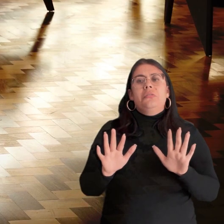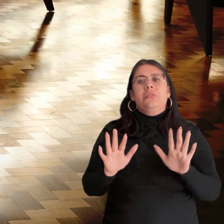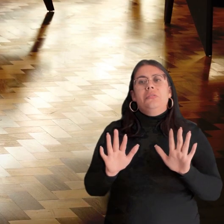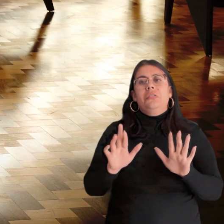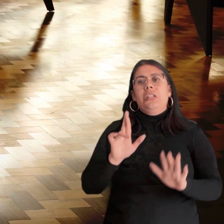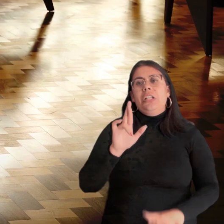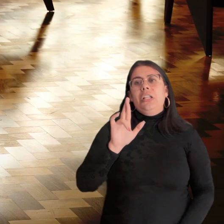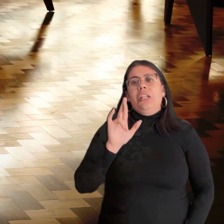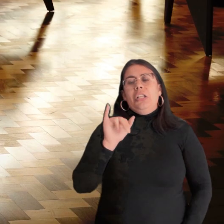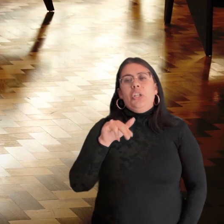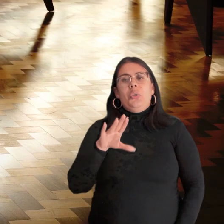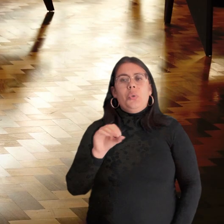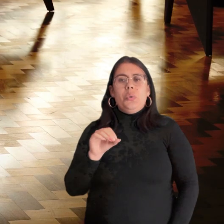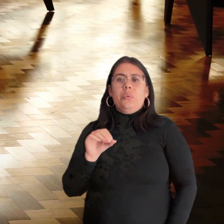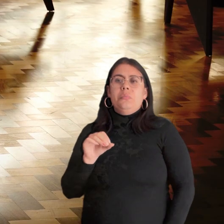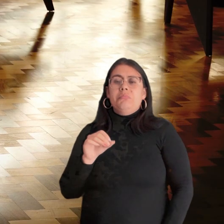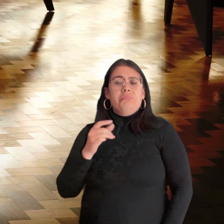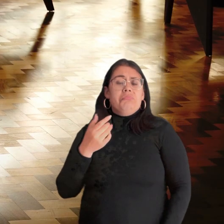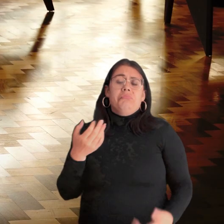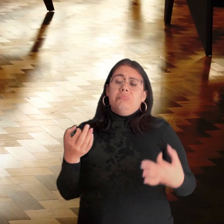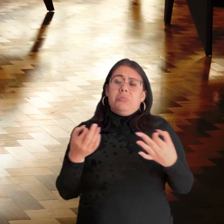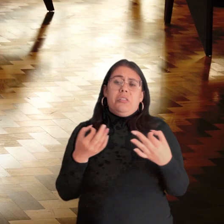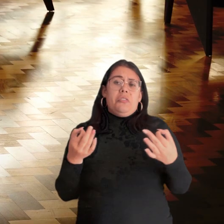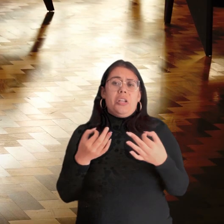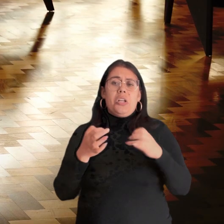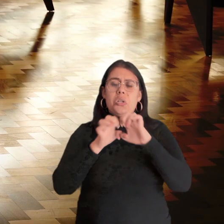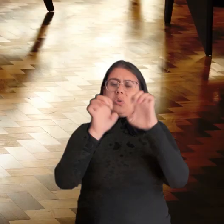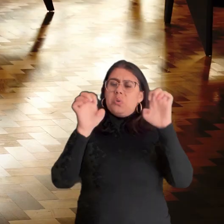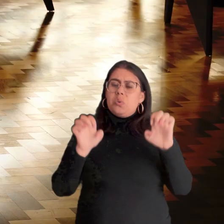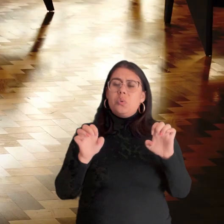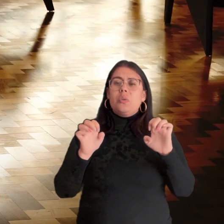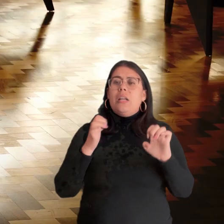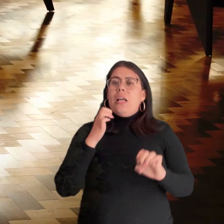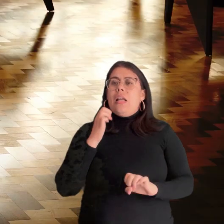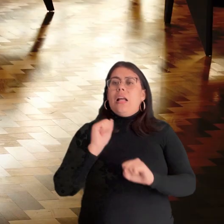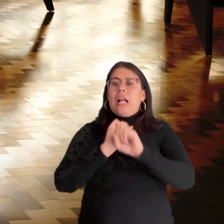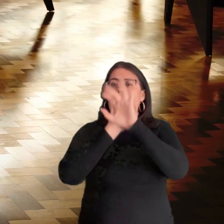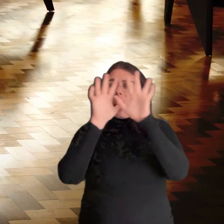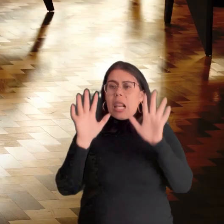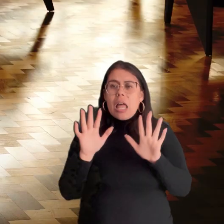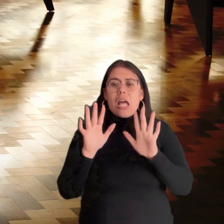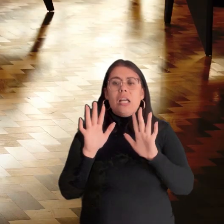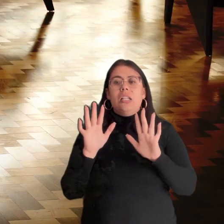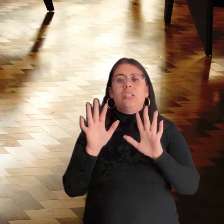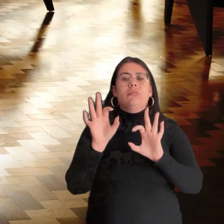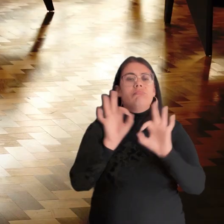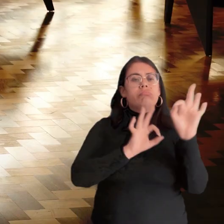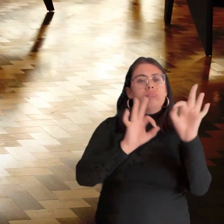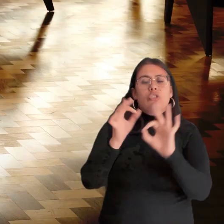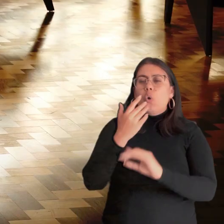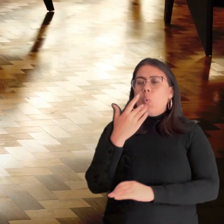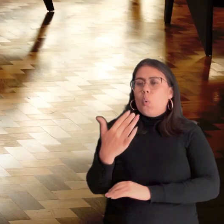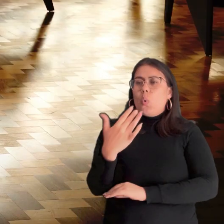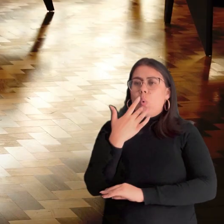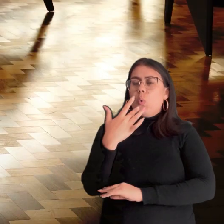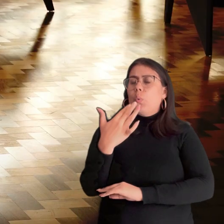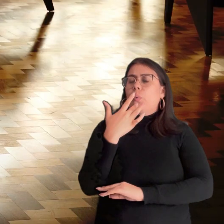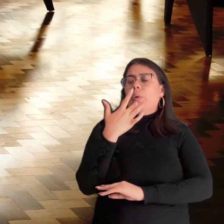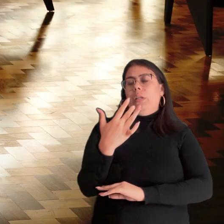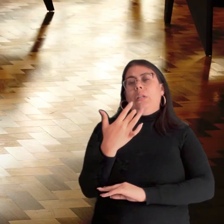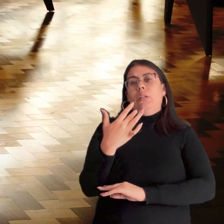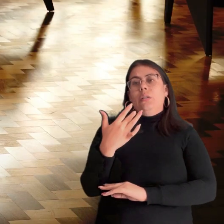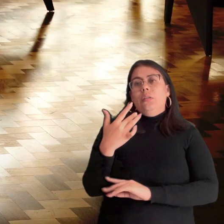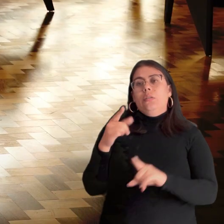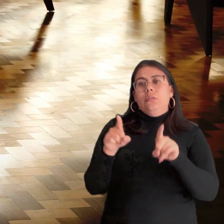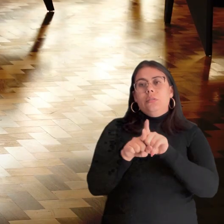estrutura clara, revestimentos bem dosados nas suas colorações. Ele trabalhava, no caso, com rebolo na questão da casa, né?